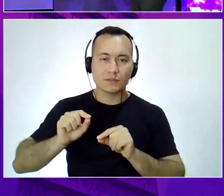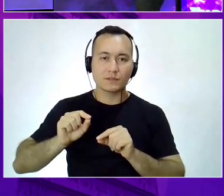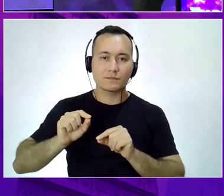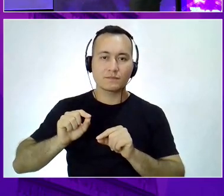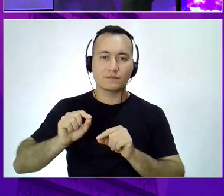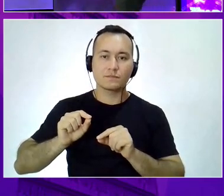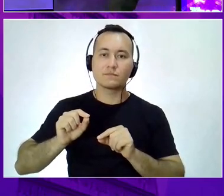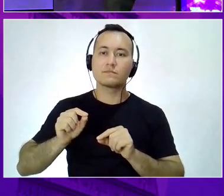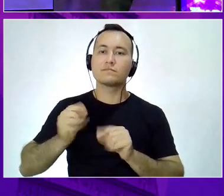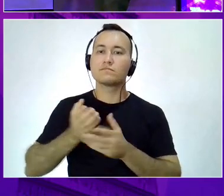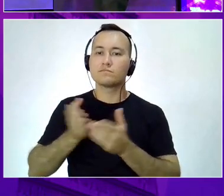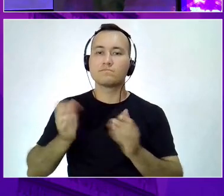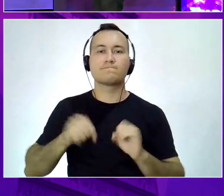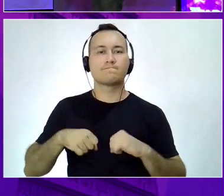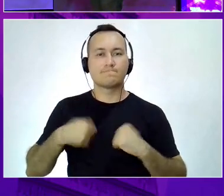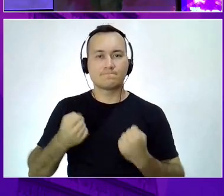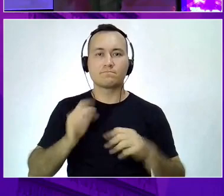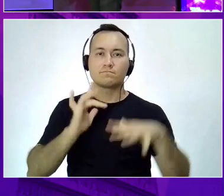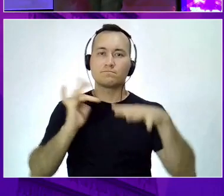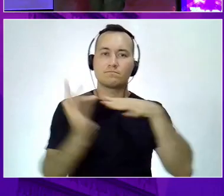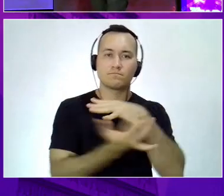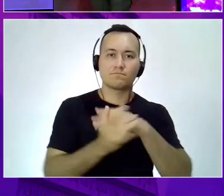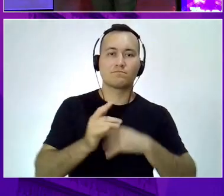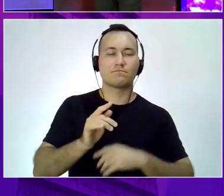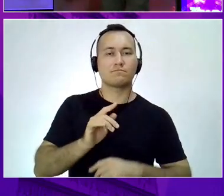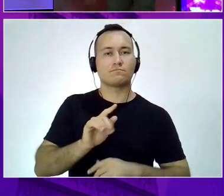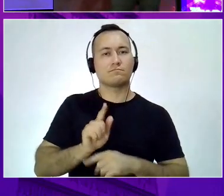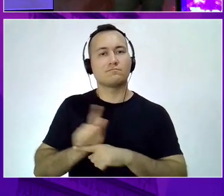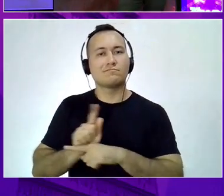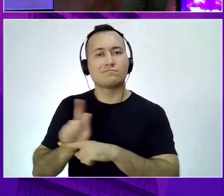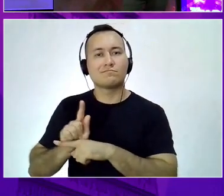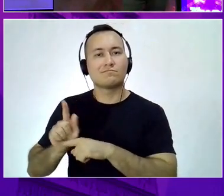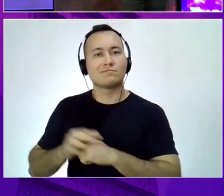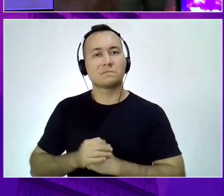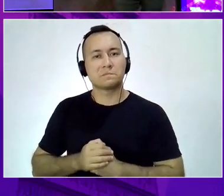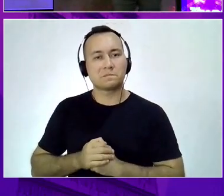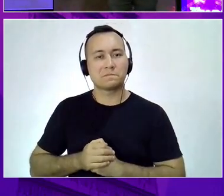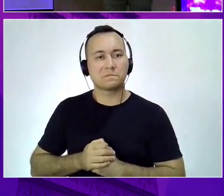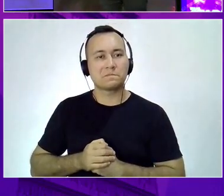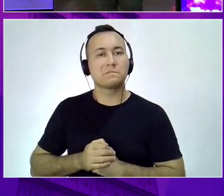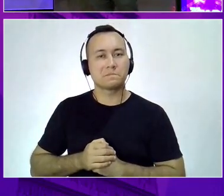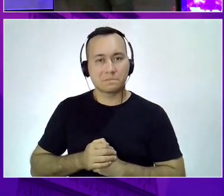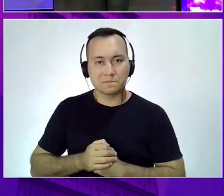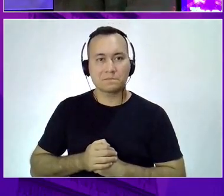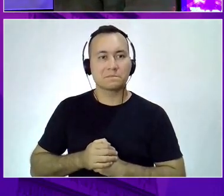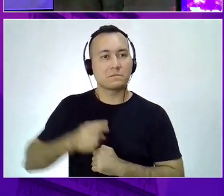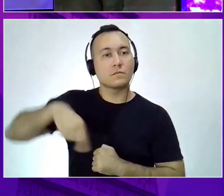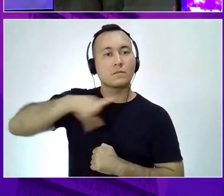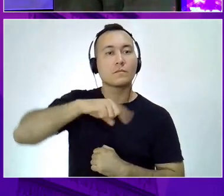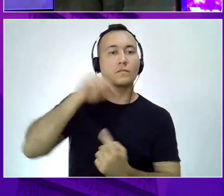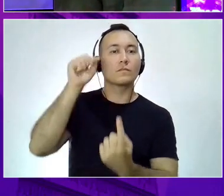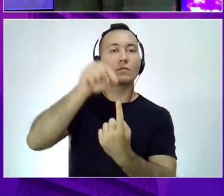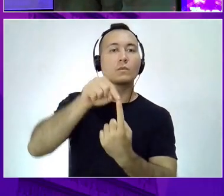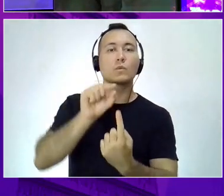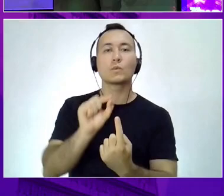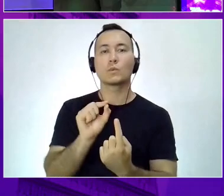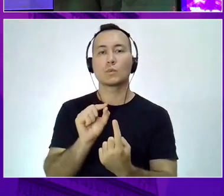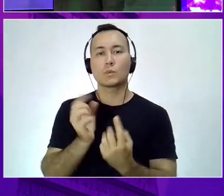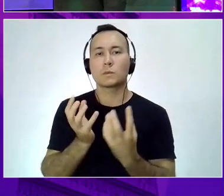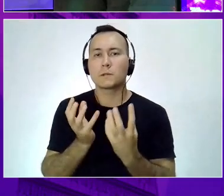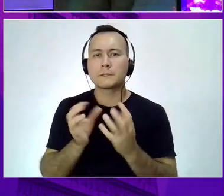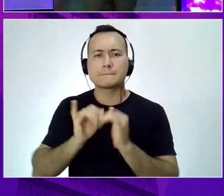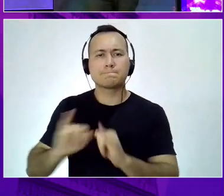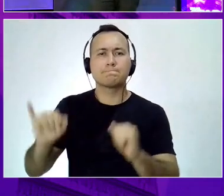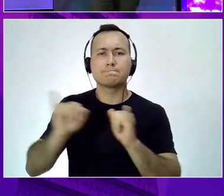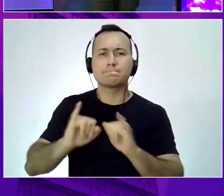ideia é que a gente possa fazer um marketing positivo, trazer pessoas que têm algum tipo